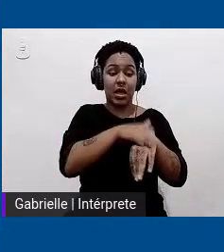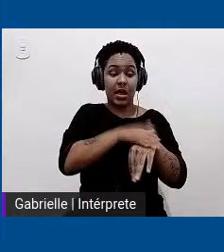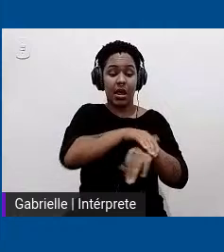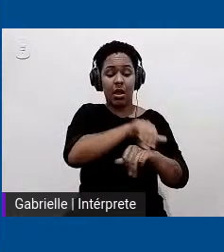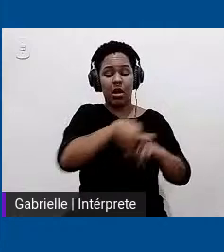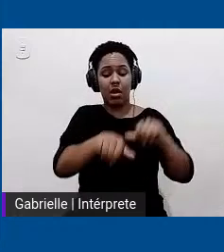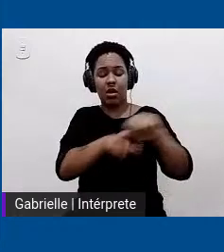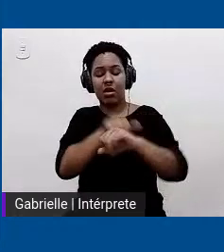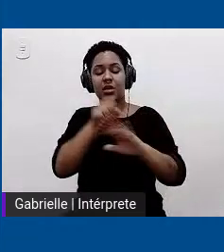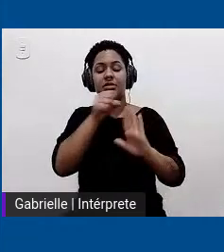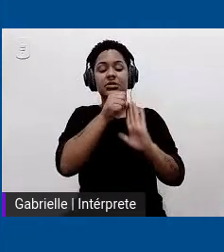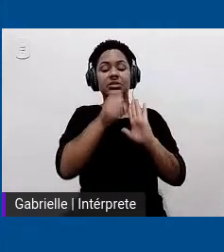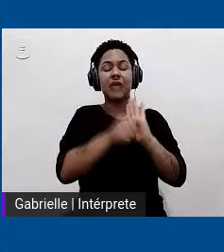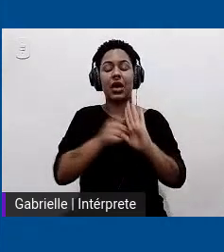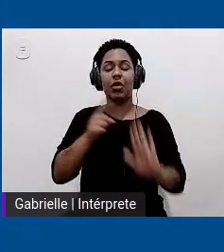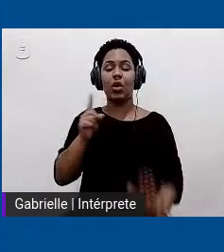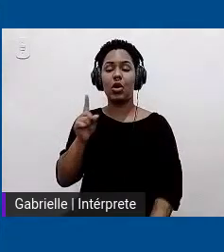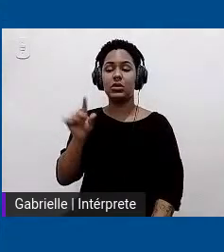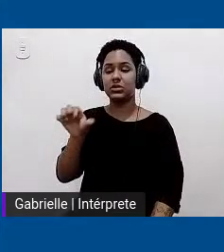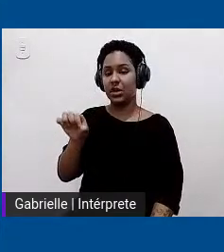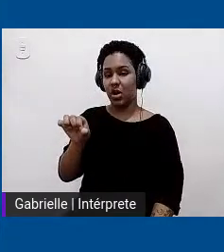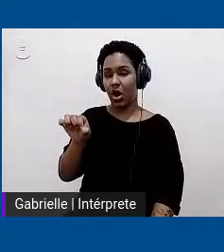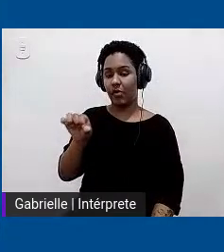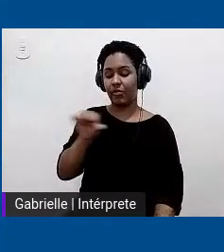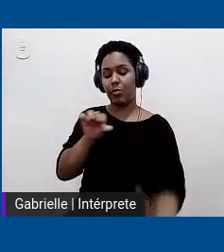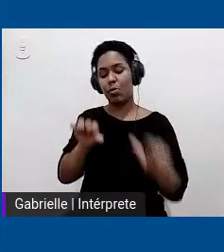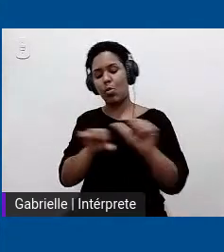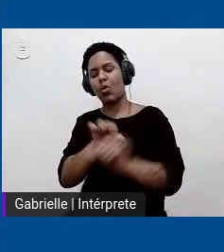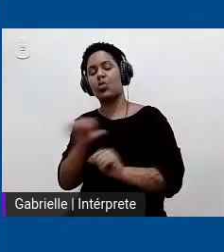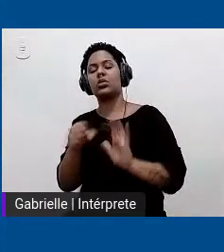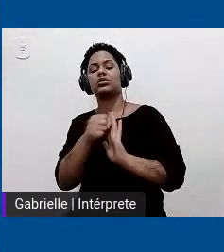o século XX. E ele tem também um aspecto muito